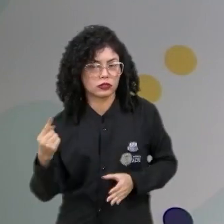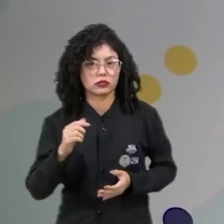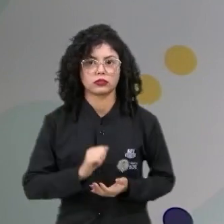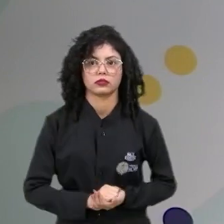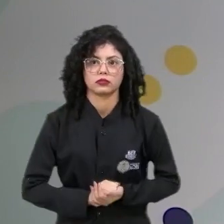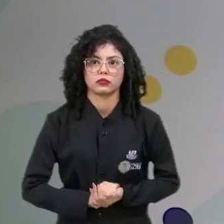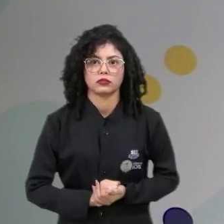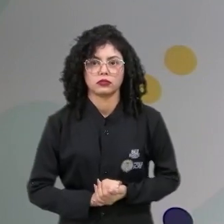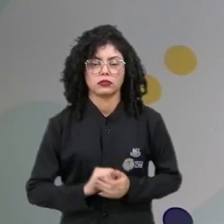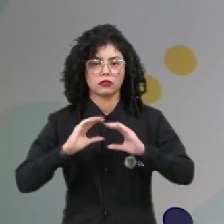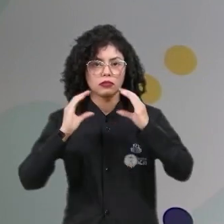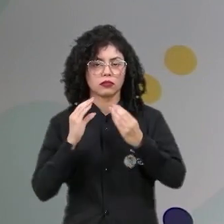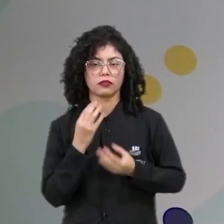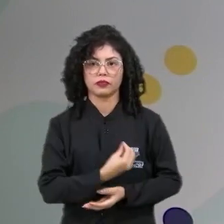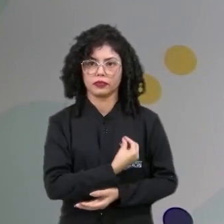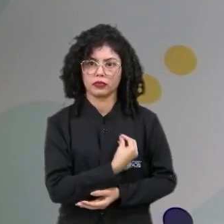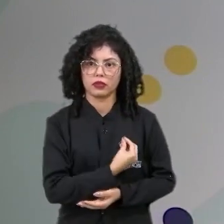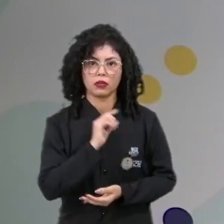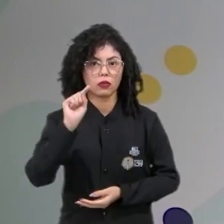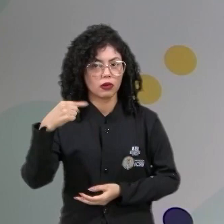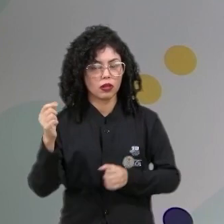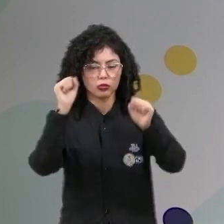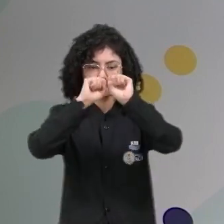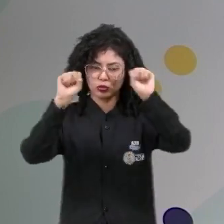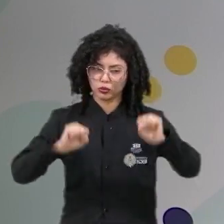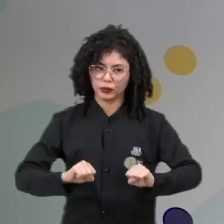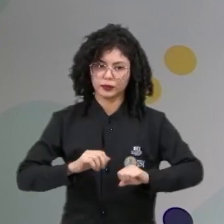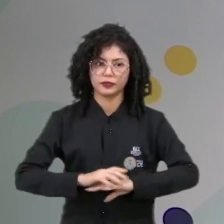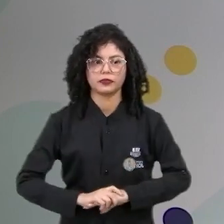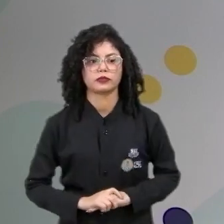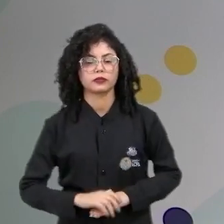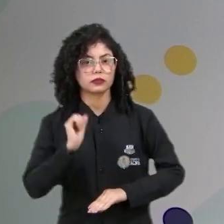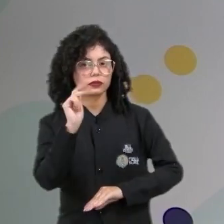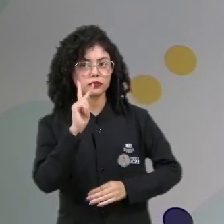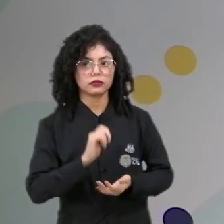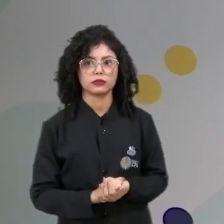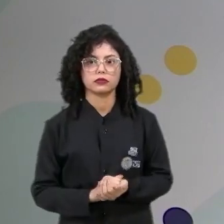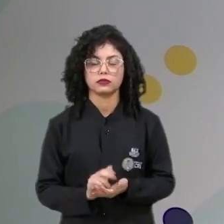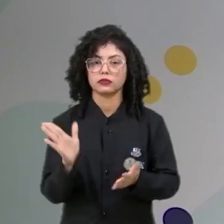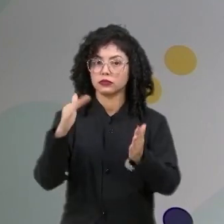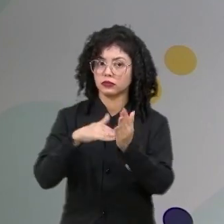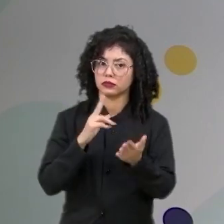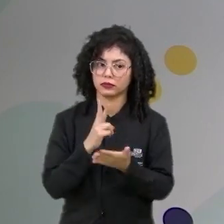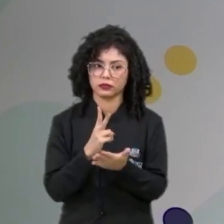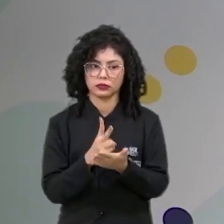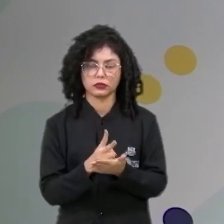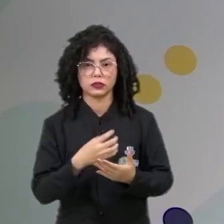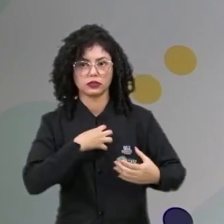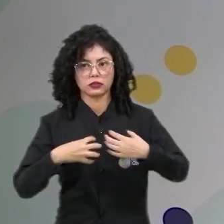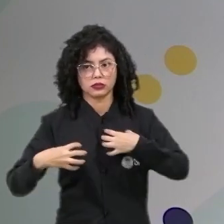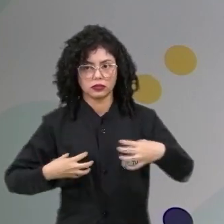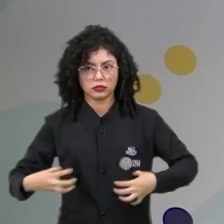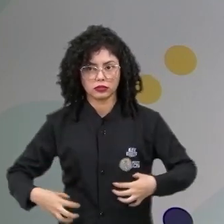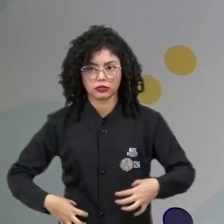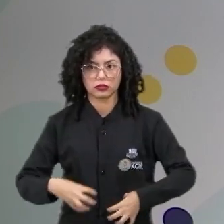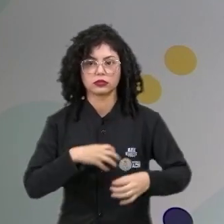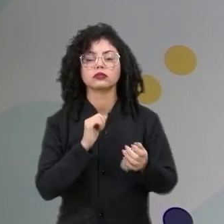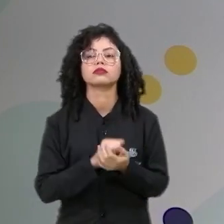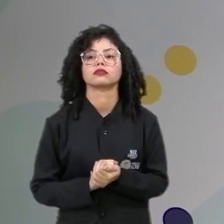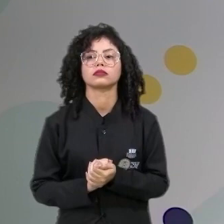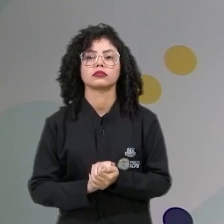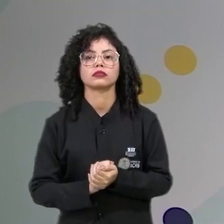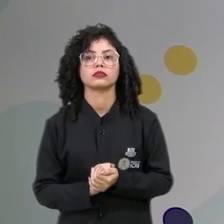ser, ou naquele sistema, ok? Ou então naquele organismo, como queira. E